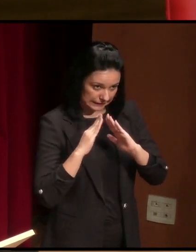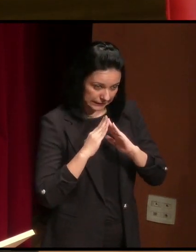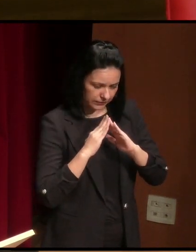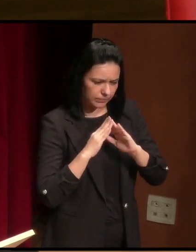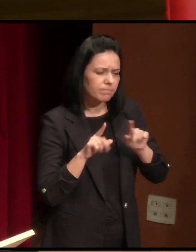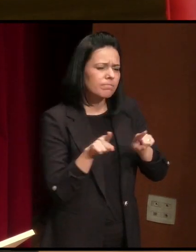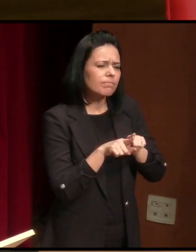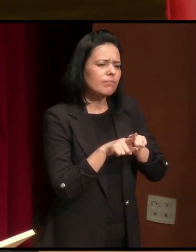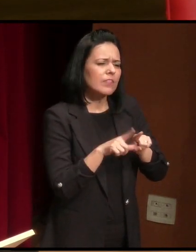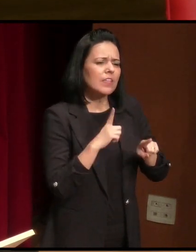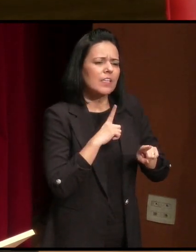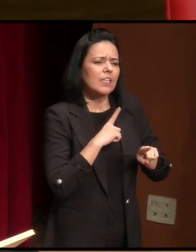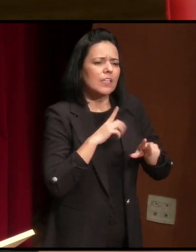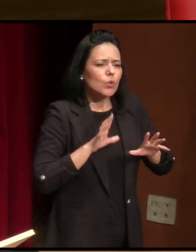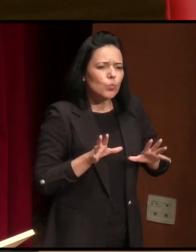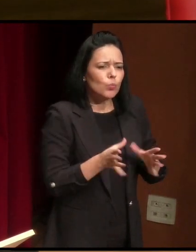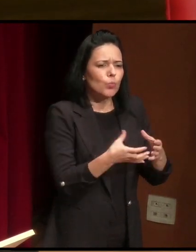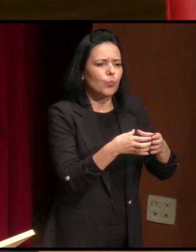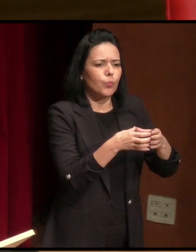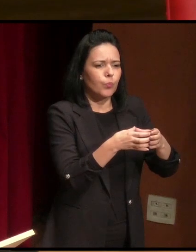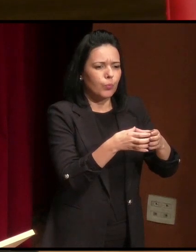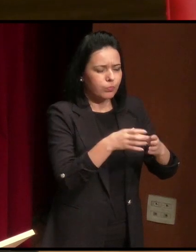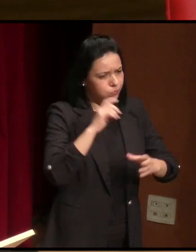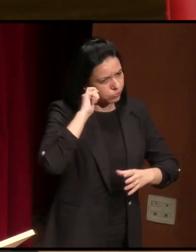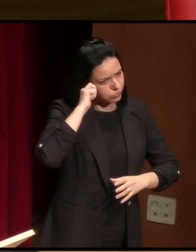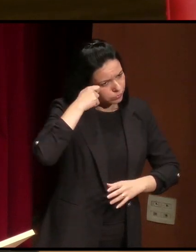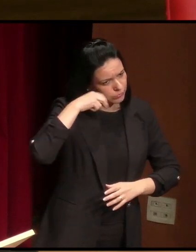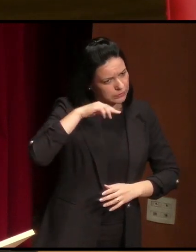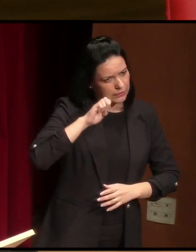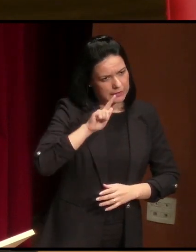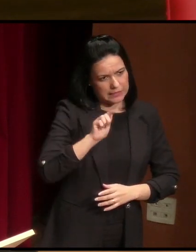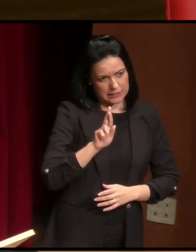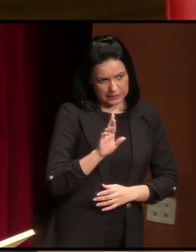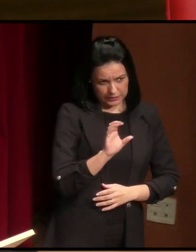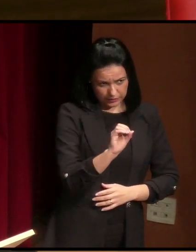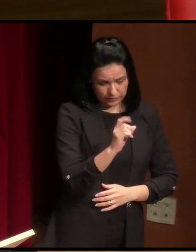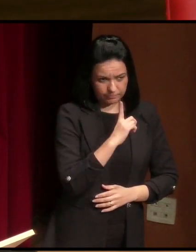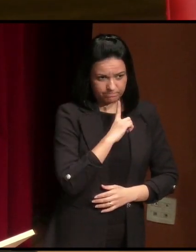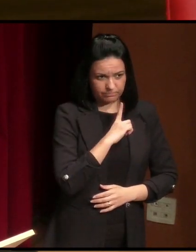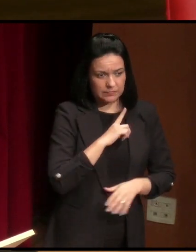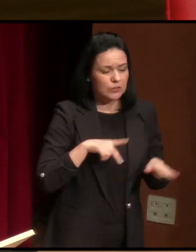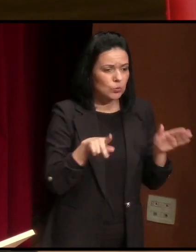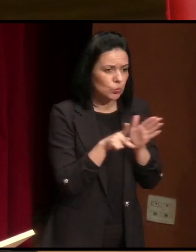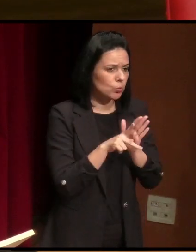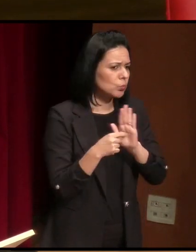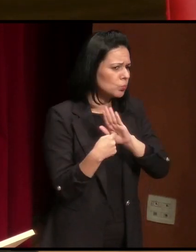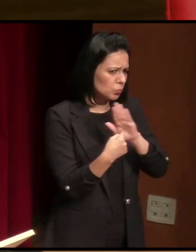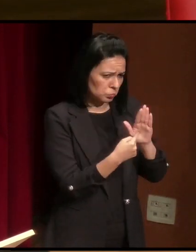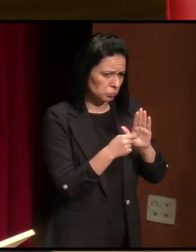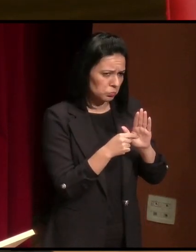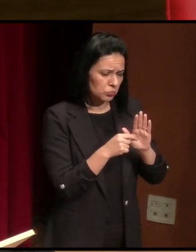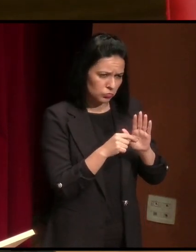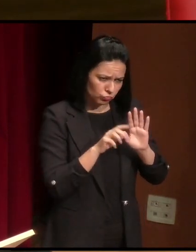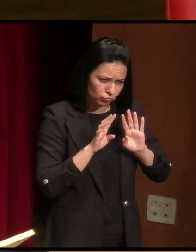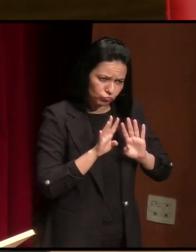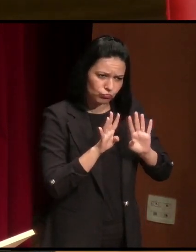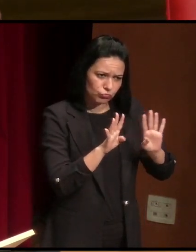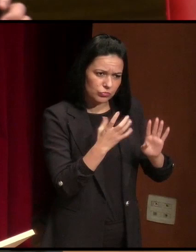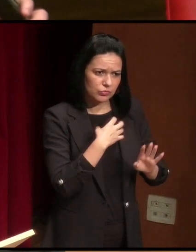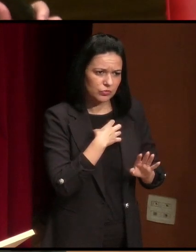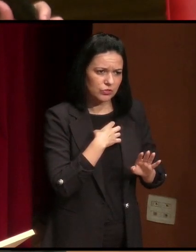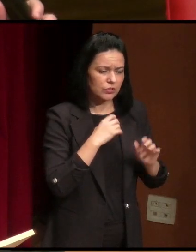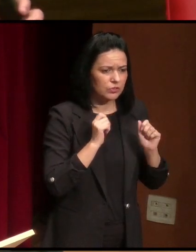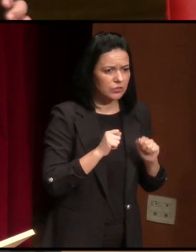tem um exercício que eu adoro, né? Eles falam o exercício do pescoço, né? É simples, virar o